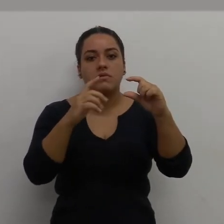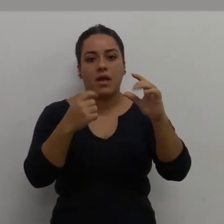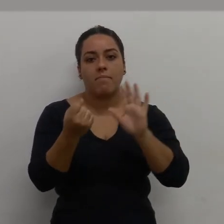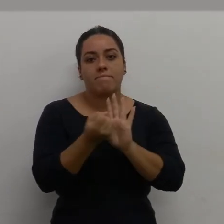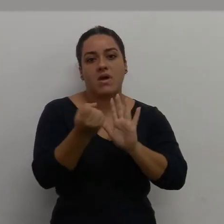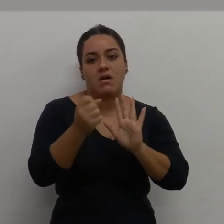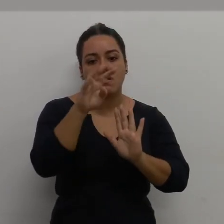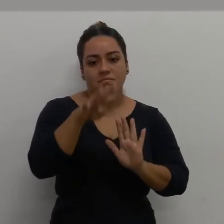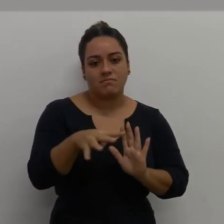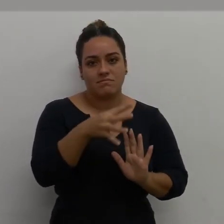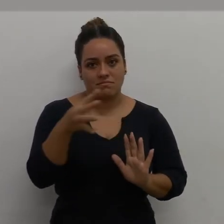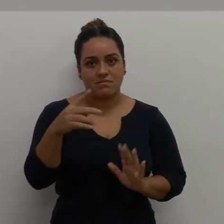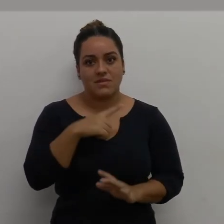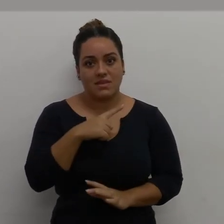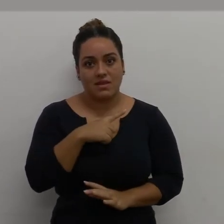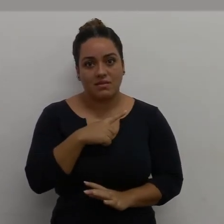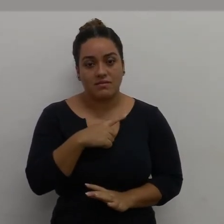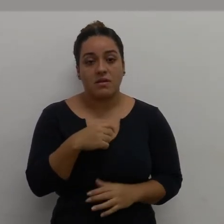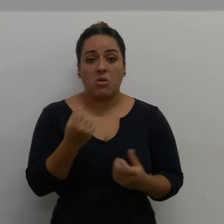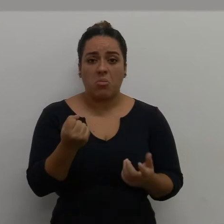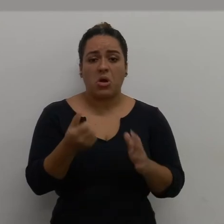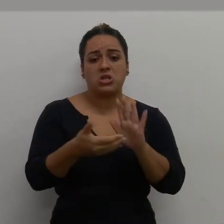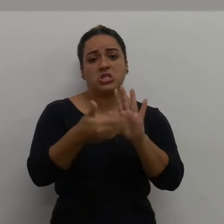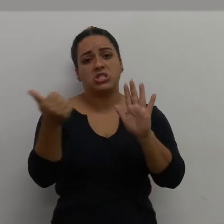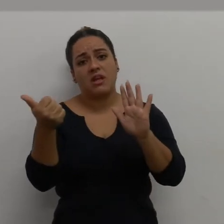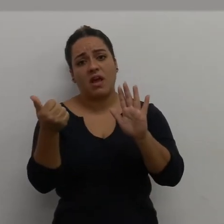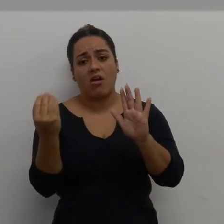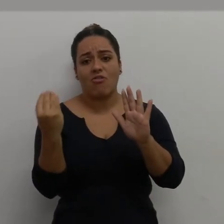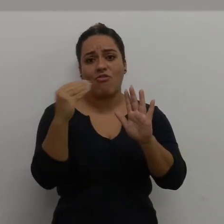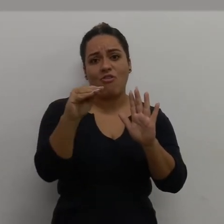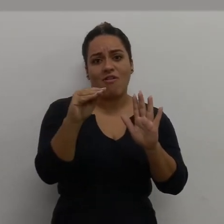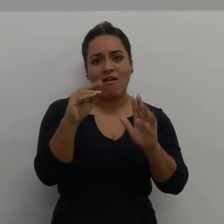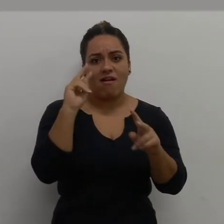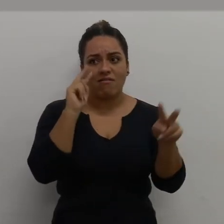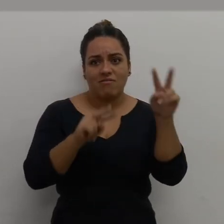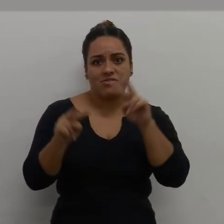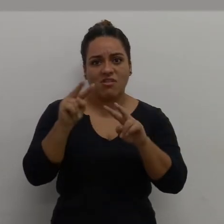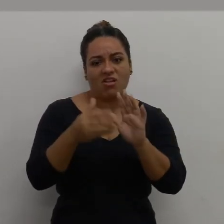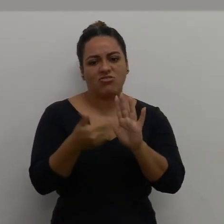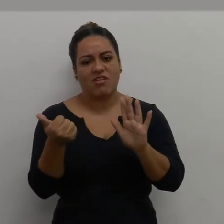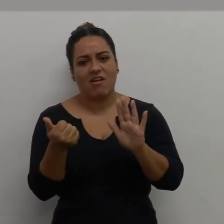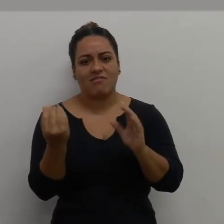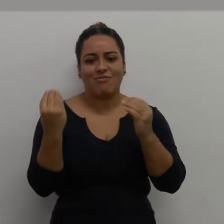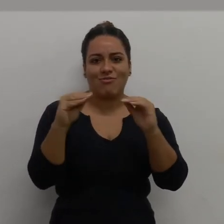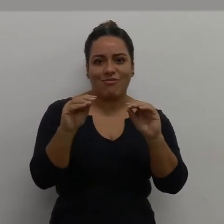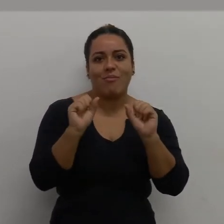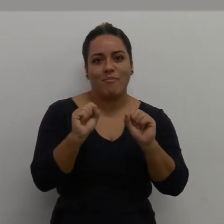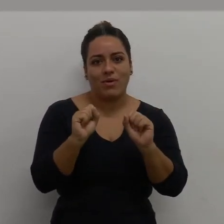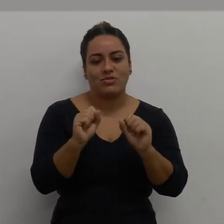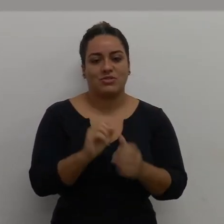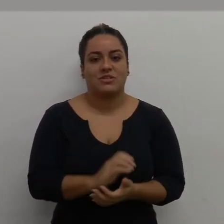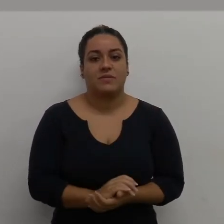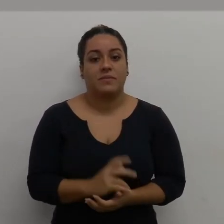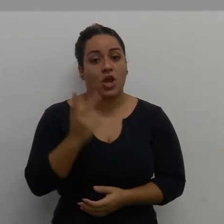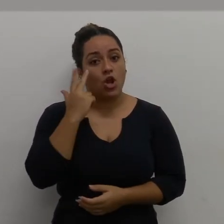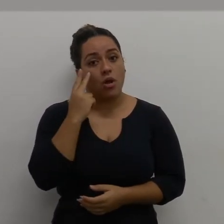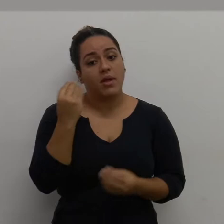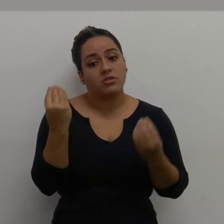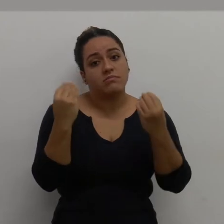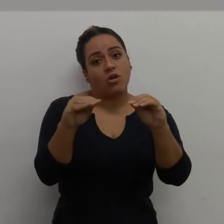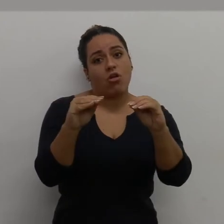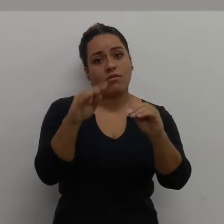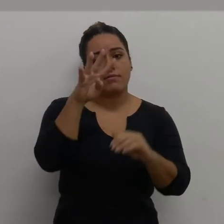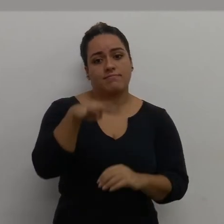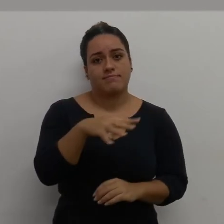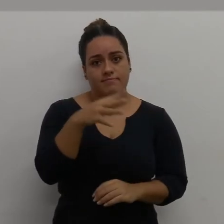faz a marcação entre as células, né? Que eu posso desabilitar a visualização delas, eu posso deixar habilitado. Geralmente ela fica